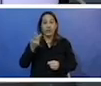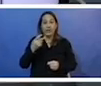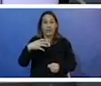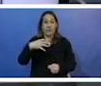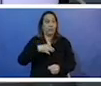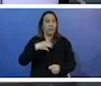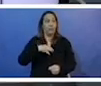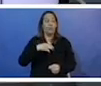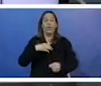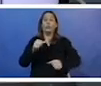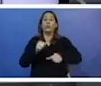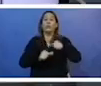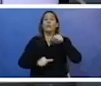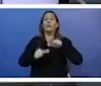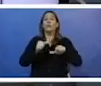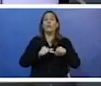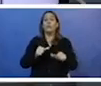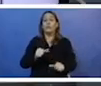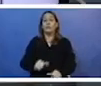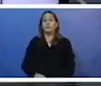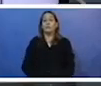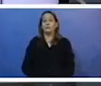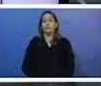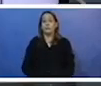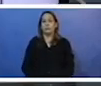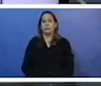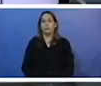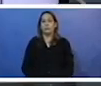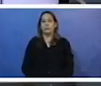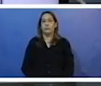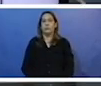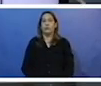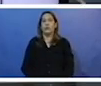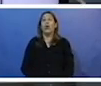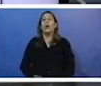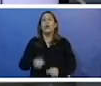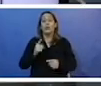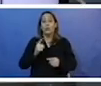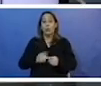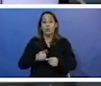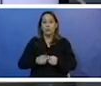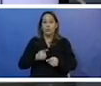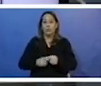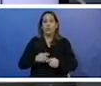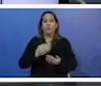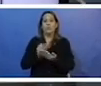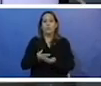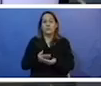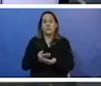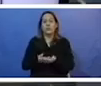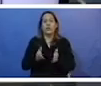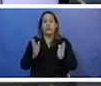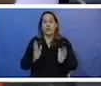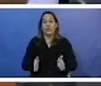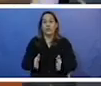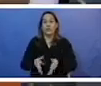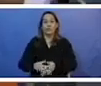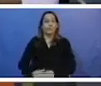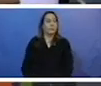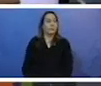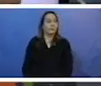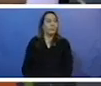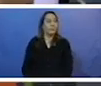gente deve registrar, tá? E agora, o porquê é o que nós vamos estudar agora. Preste